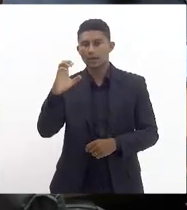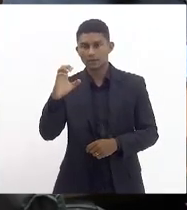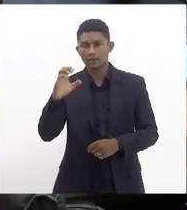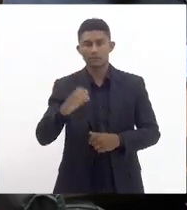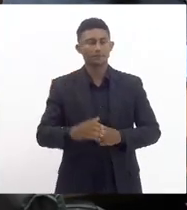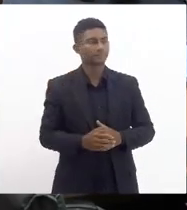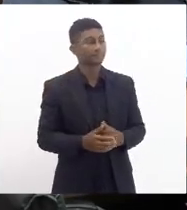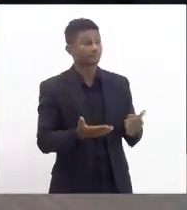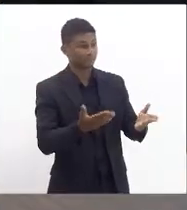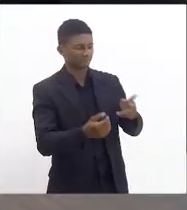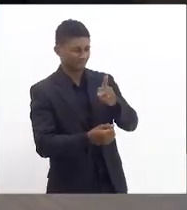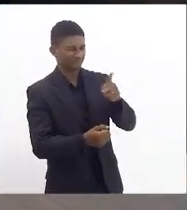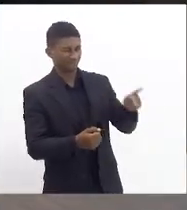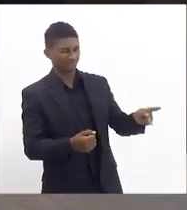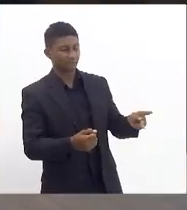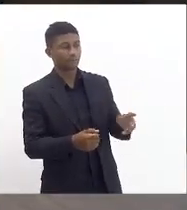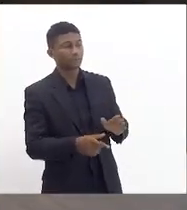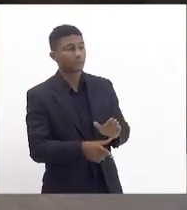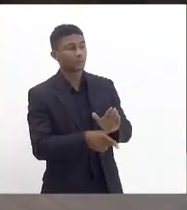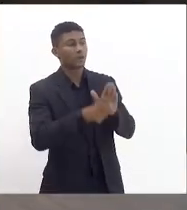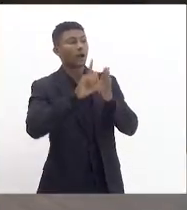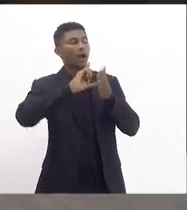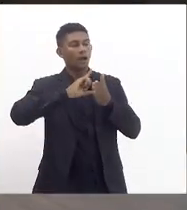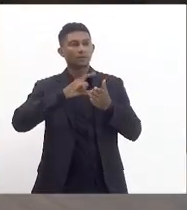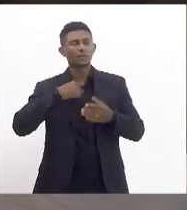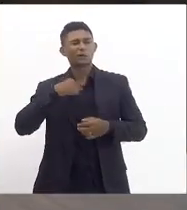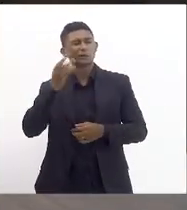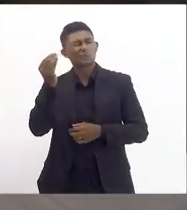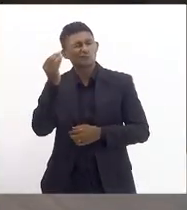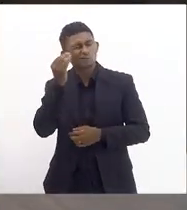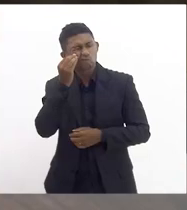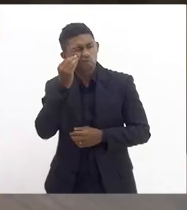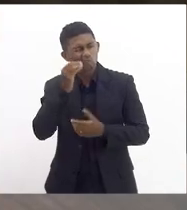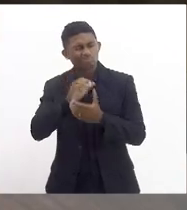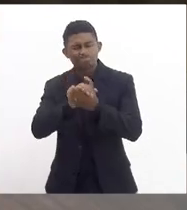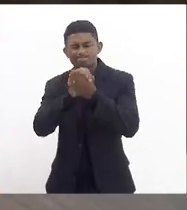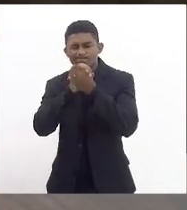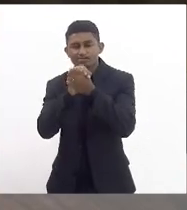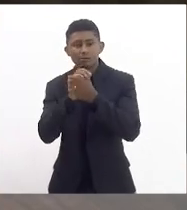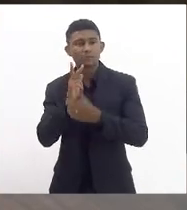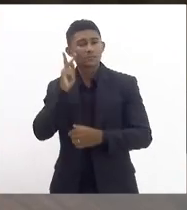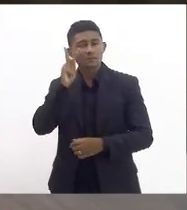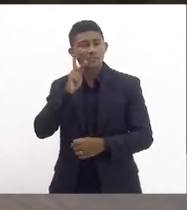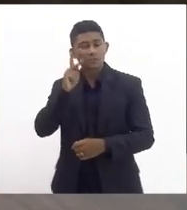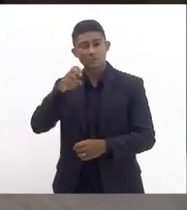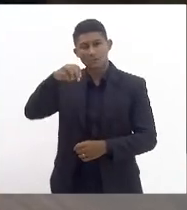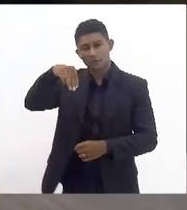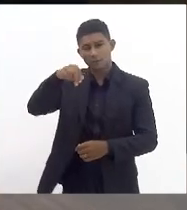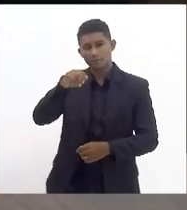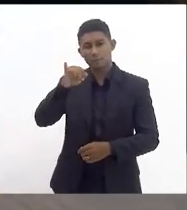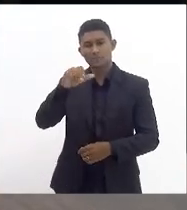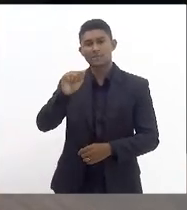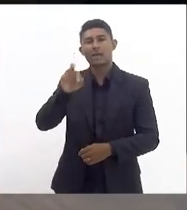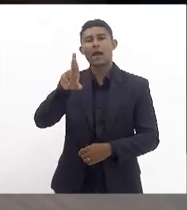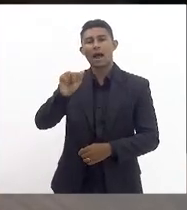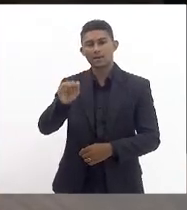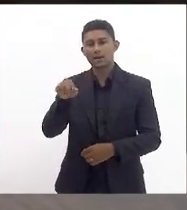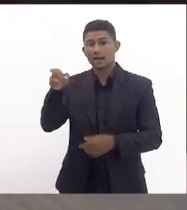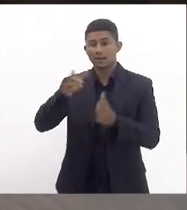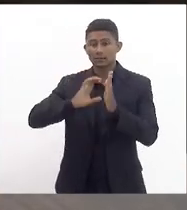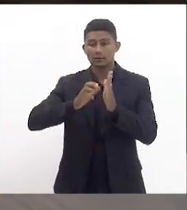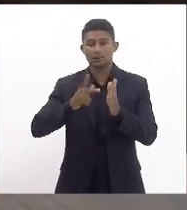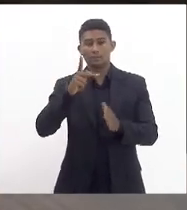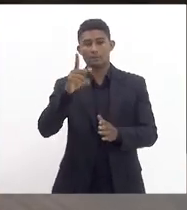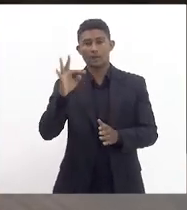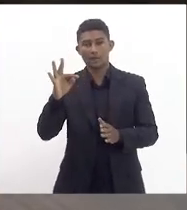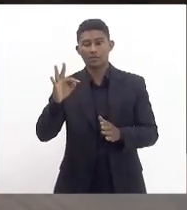Presidente André Ciliano, antes saudar, mandando um beijo carinhosíssimo à nossa vereadora Maiara Felício, vereadora do PT de Nova